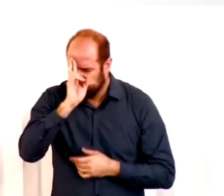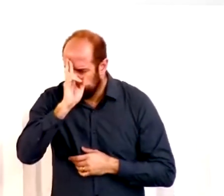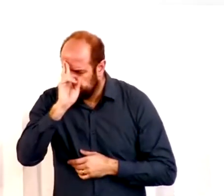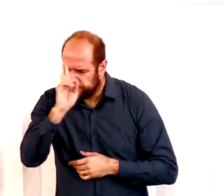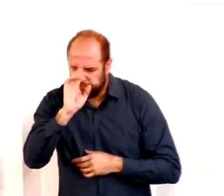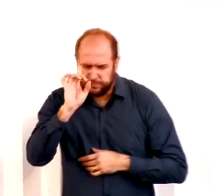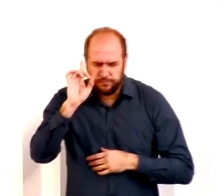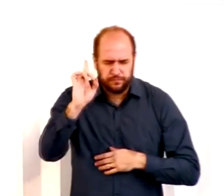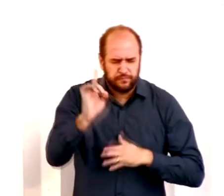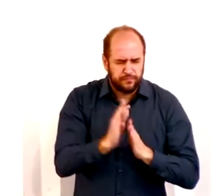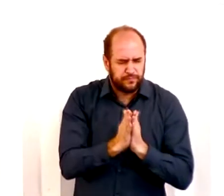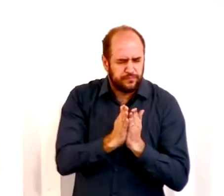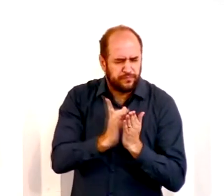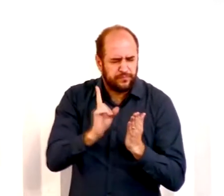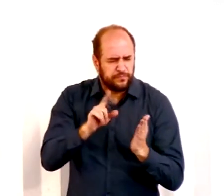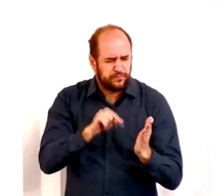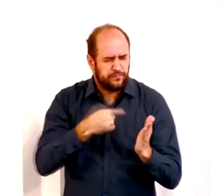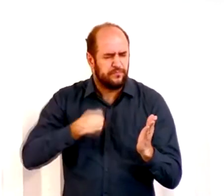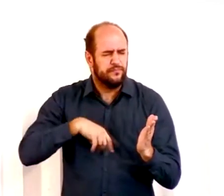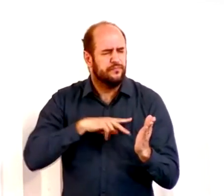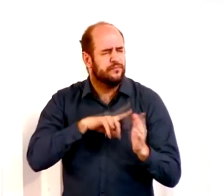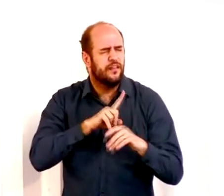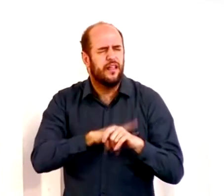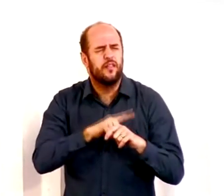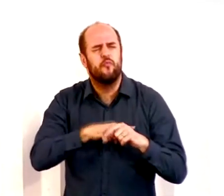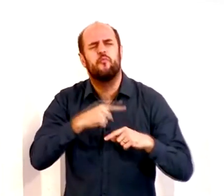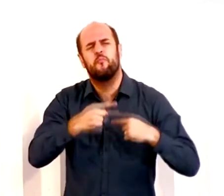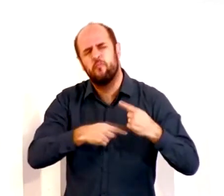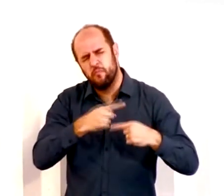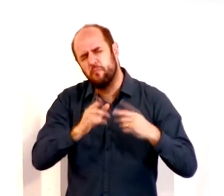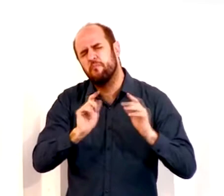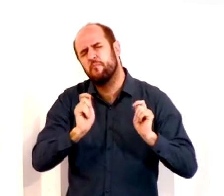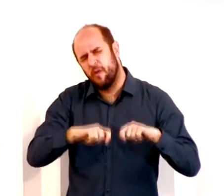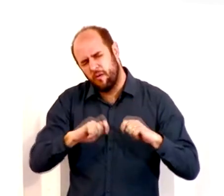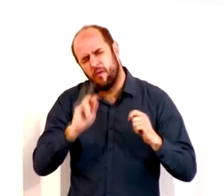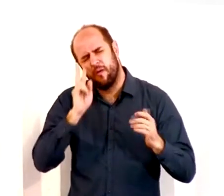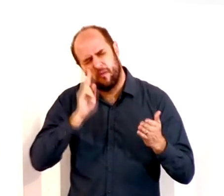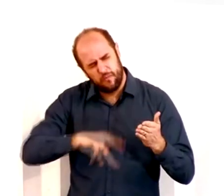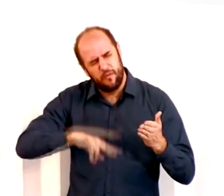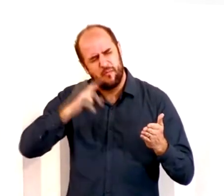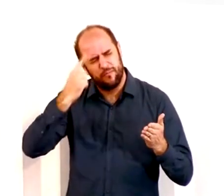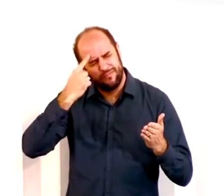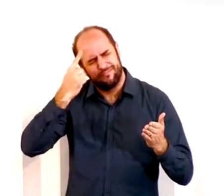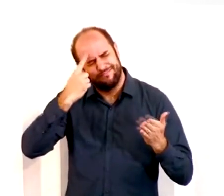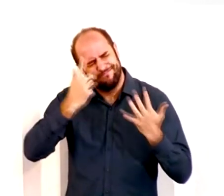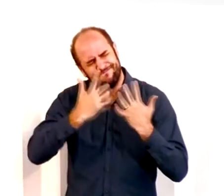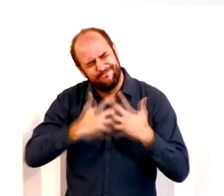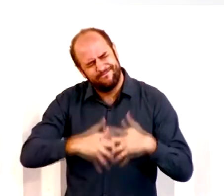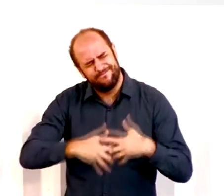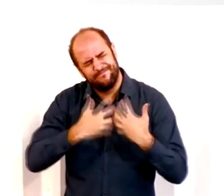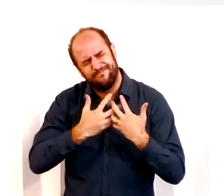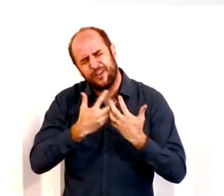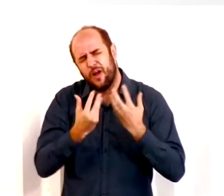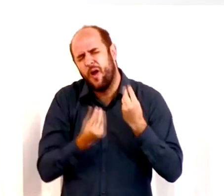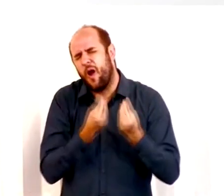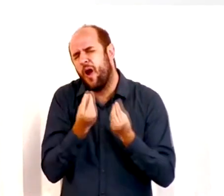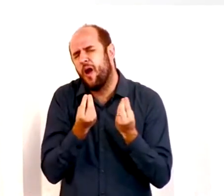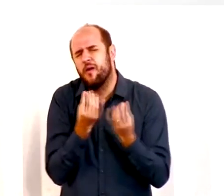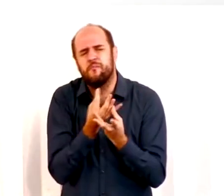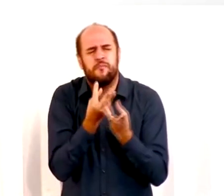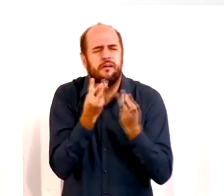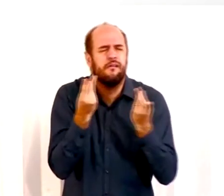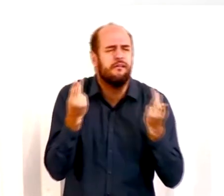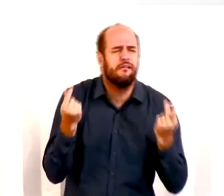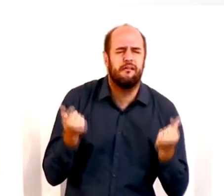esta é a Tua palavra e nós poderíamos ficar tempo aqui pensando, refletindo sobre a excelência